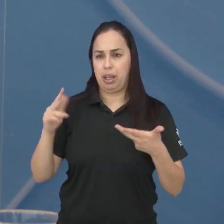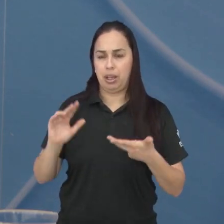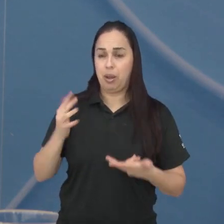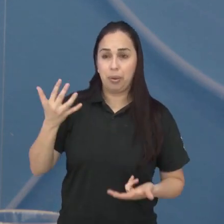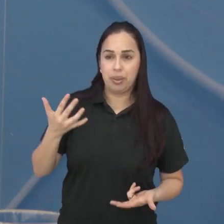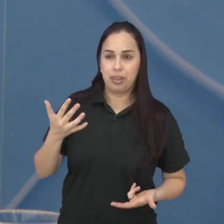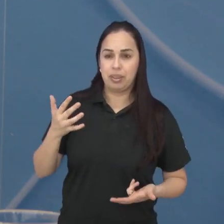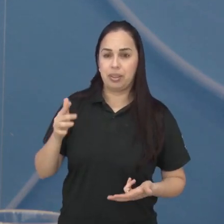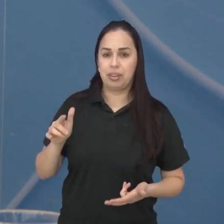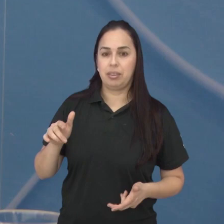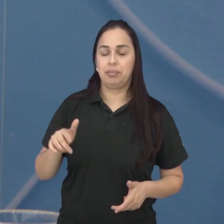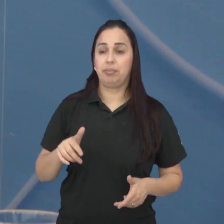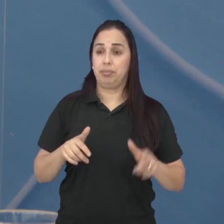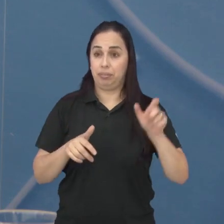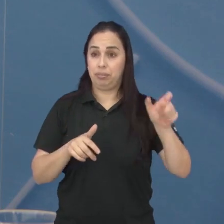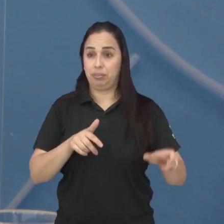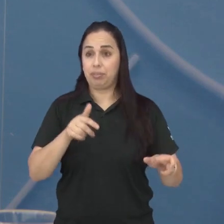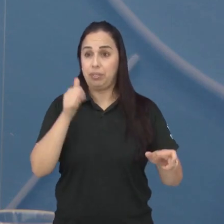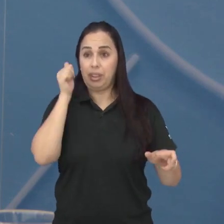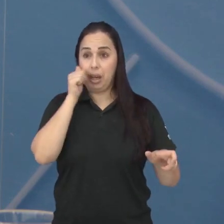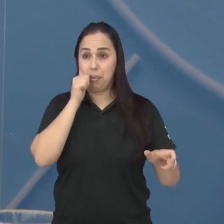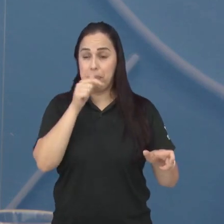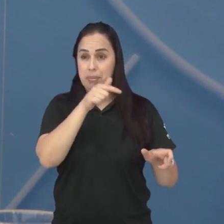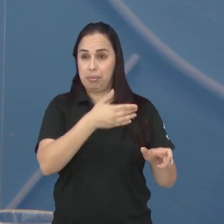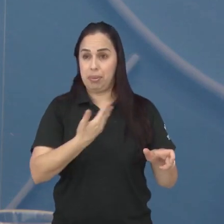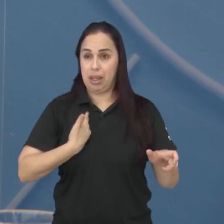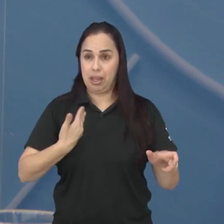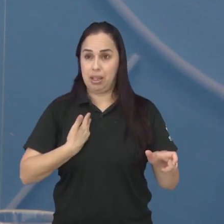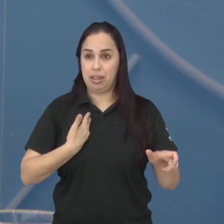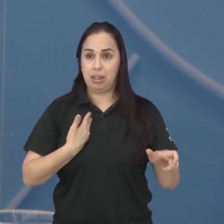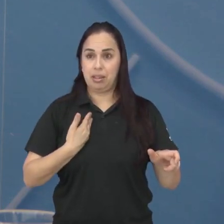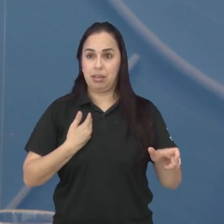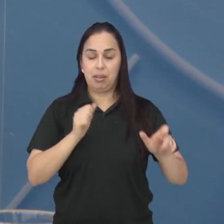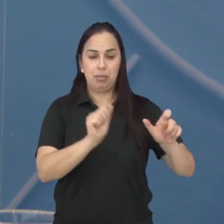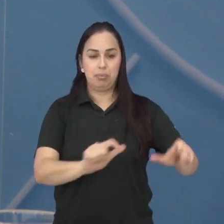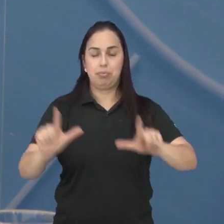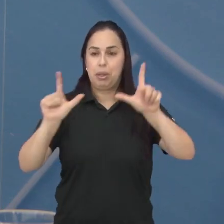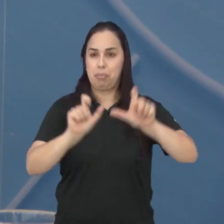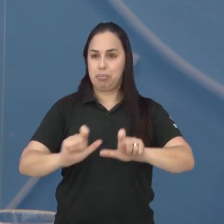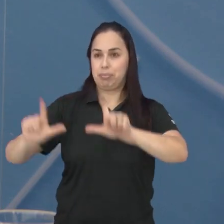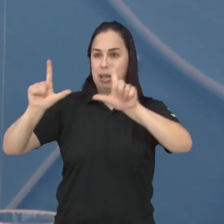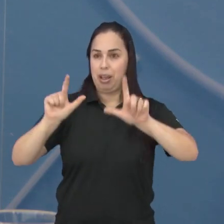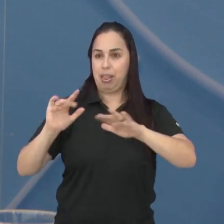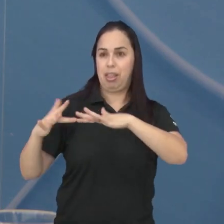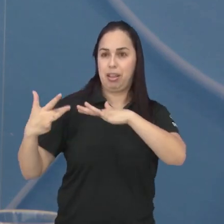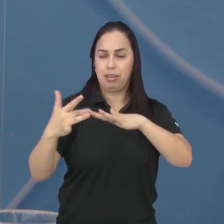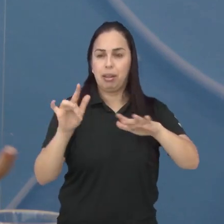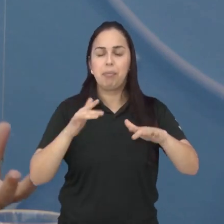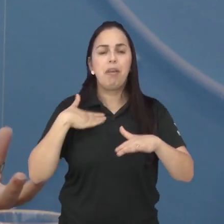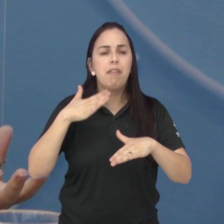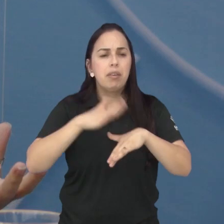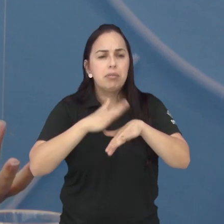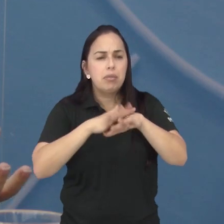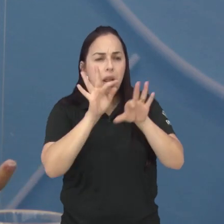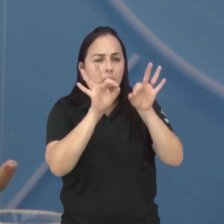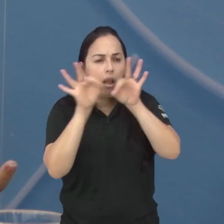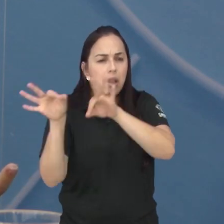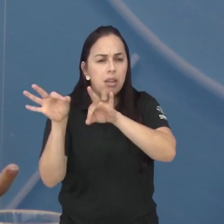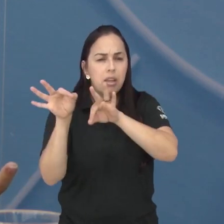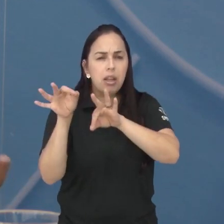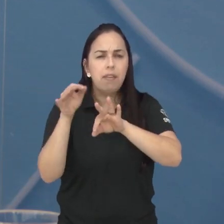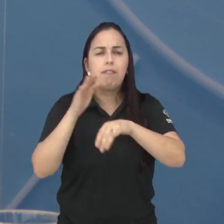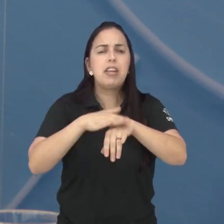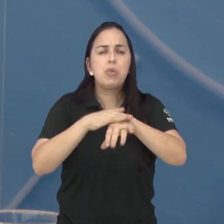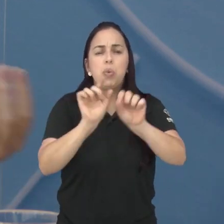Recente agora, o marido dela abriu todas as redes sociais, cometeu um crime, tipo, para ver o que ela estava fazendo por